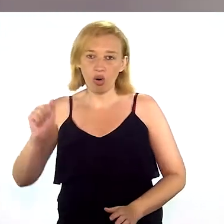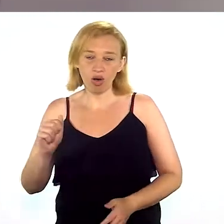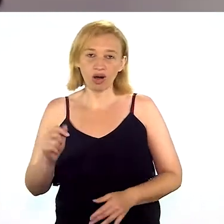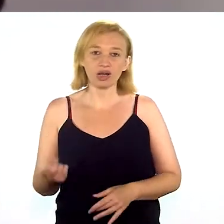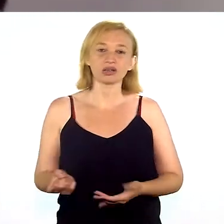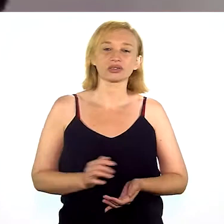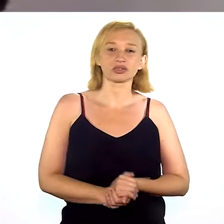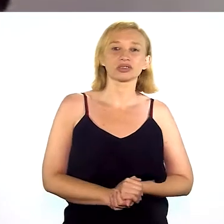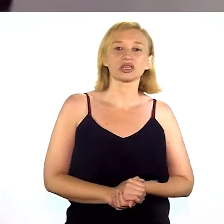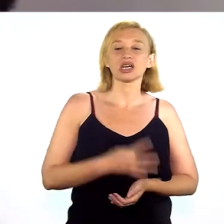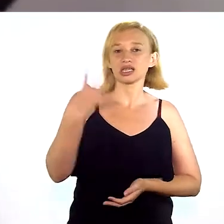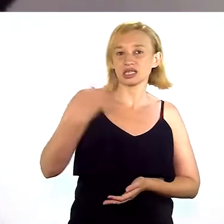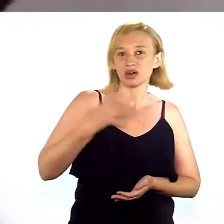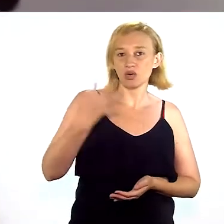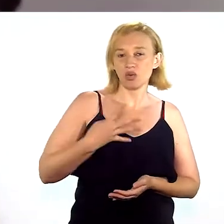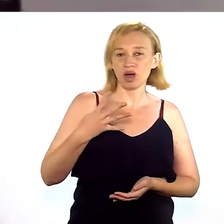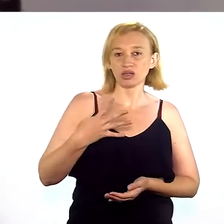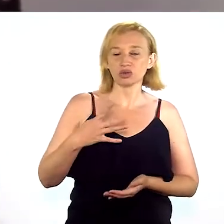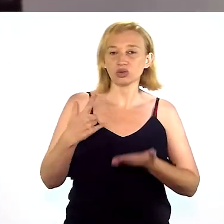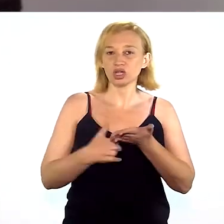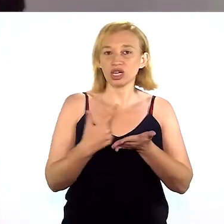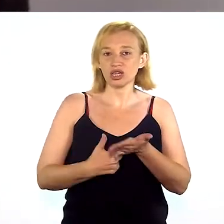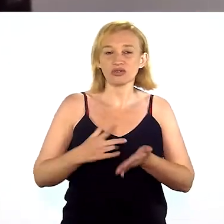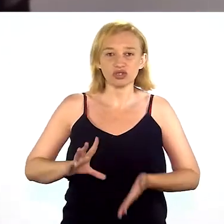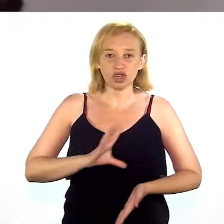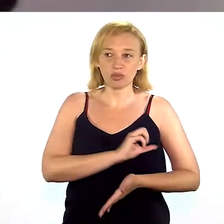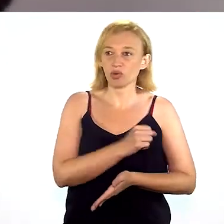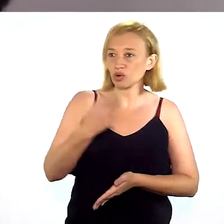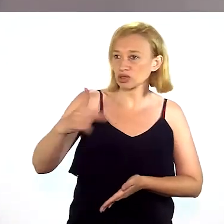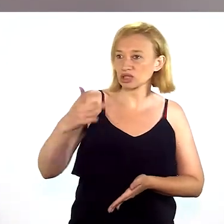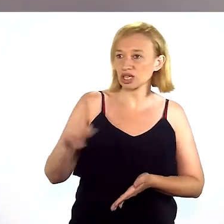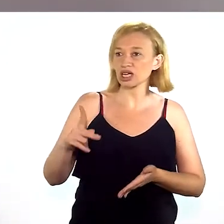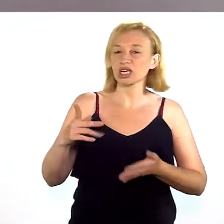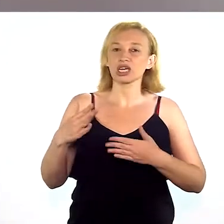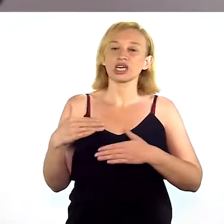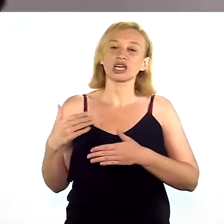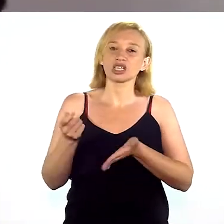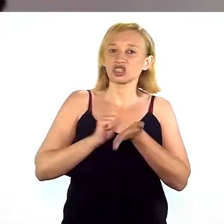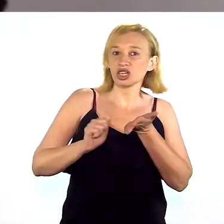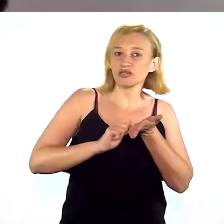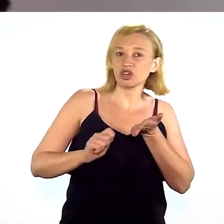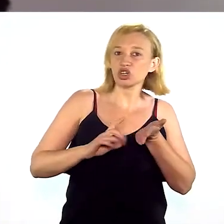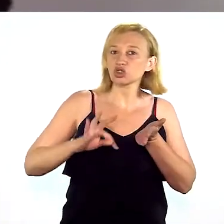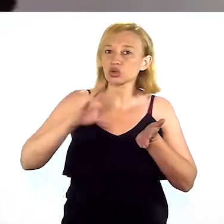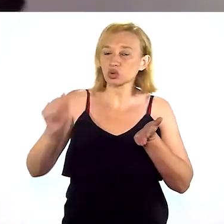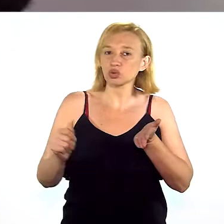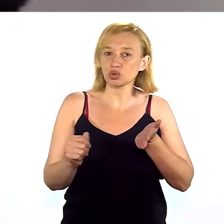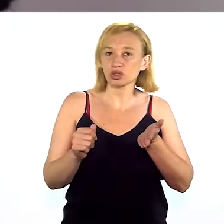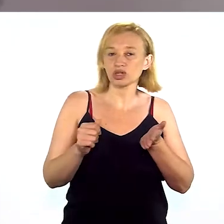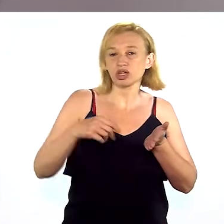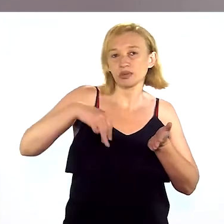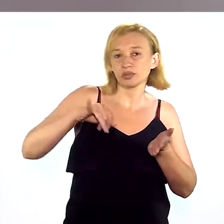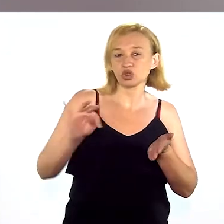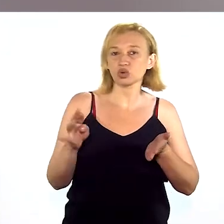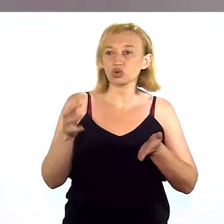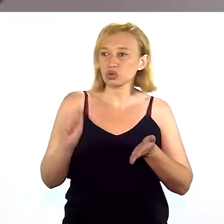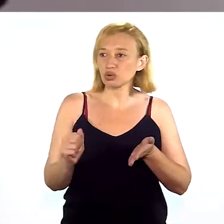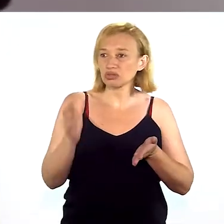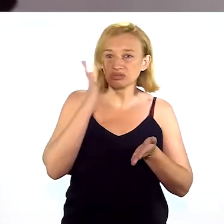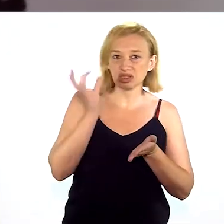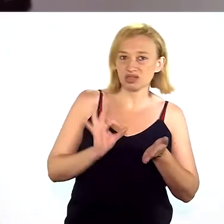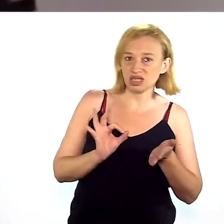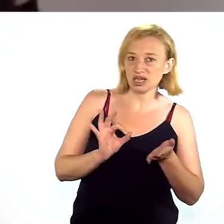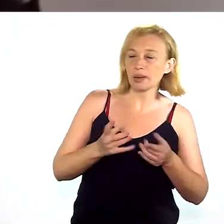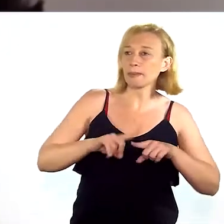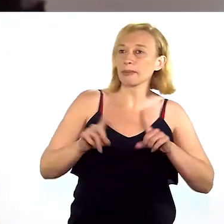radicou lá. Esse é o 4º romance dele. Na época, ele ainda escrevia todo em minúscula, né? Não sei se